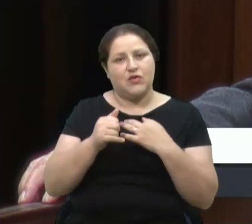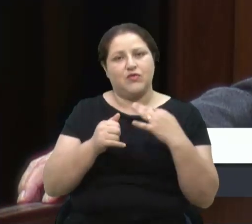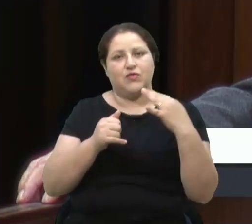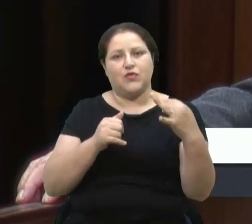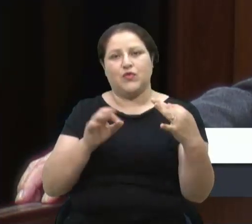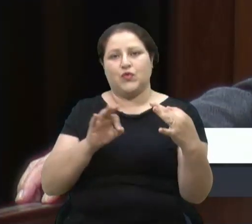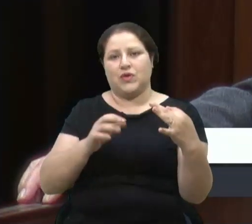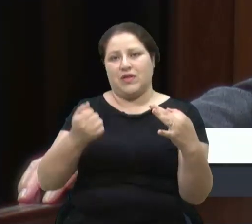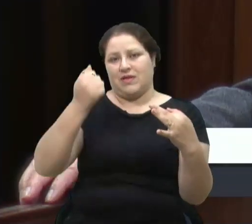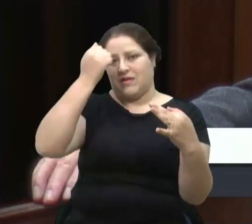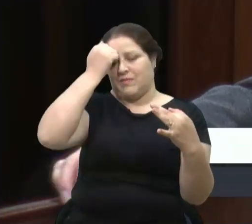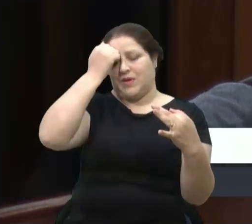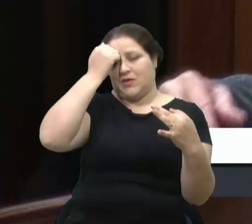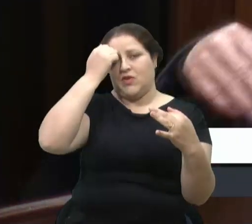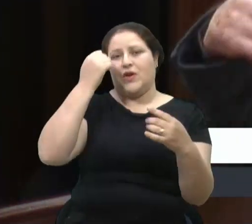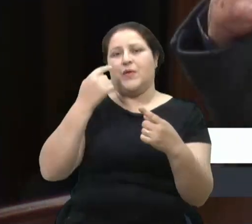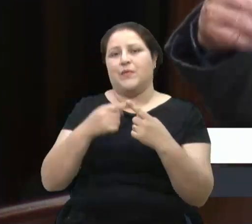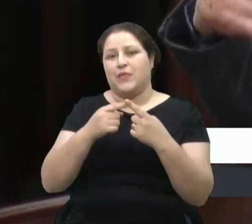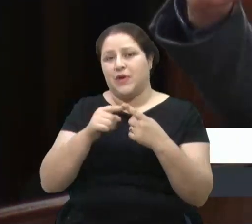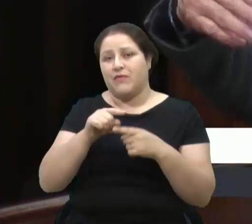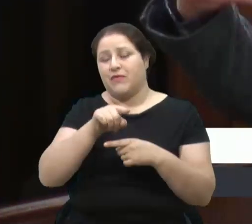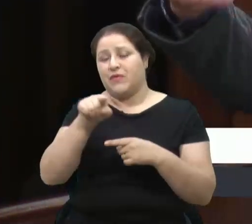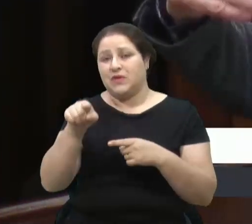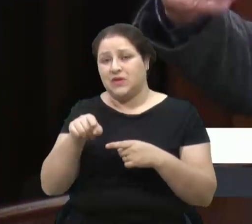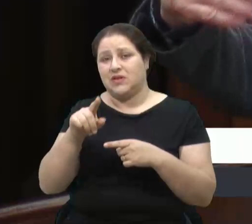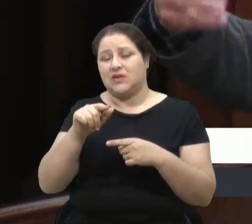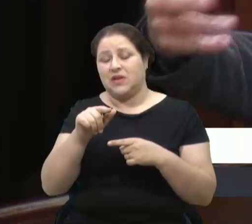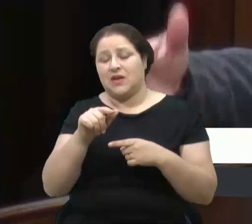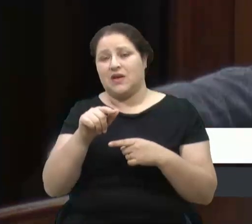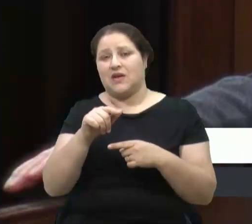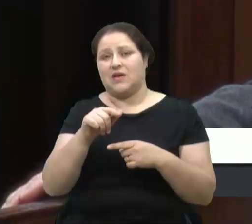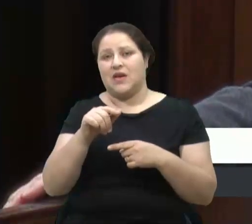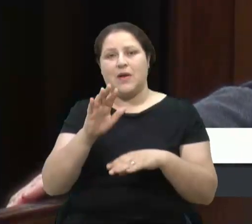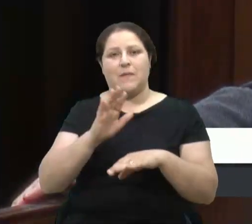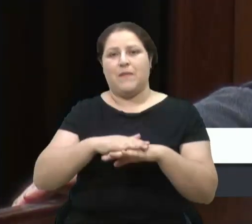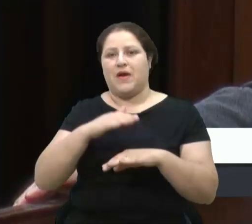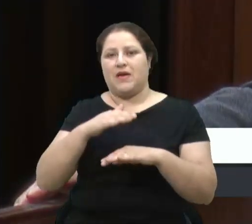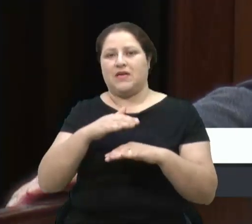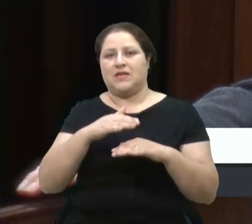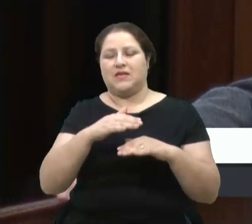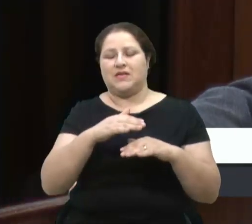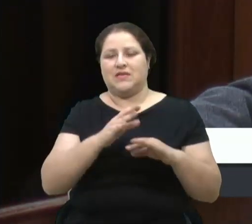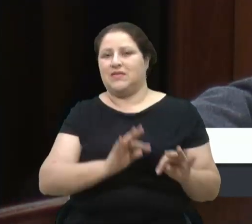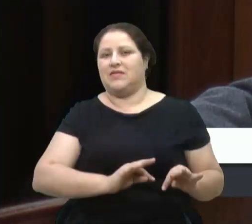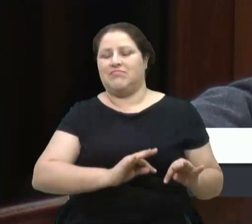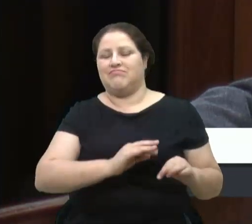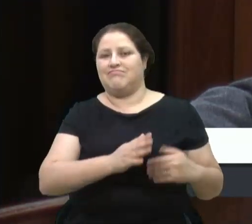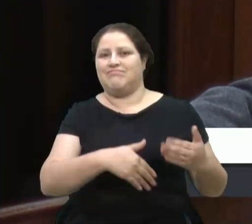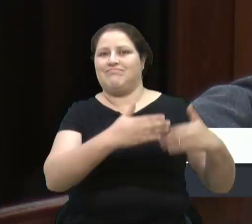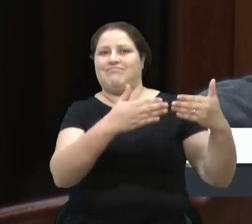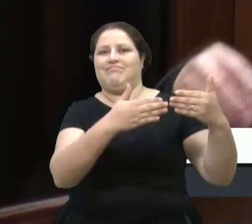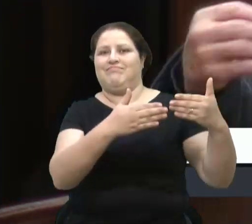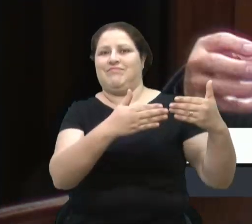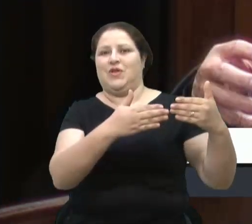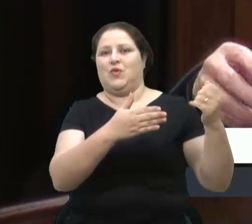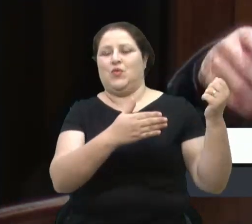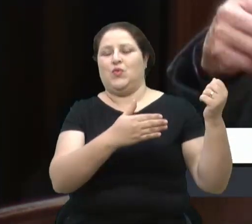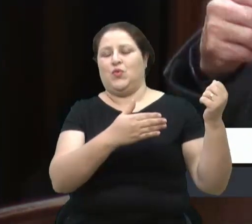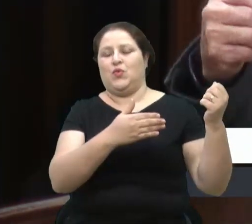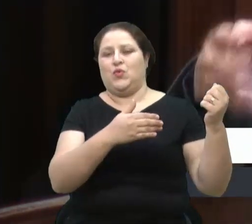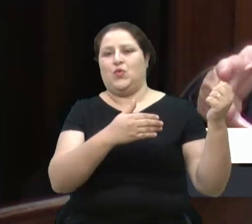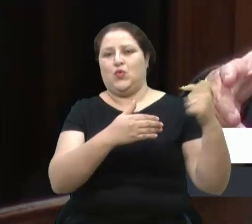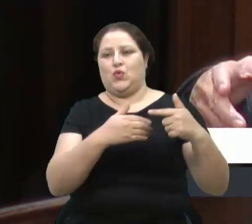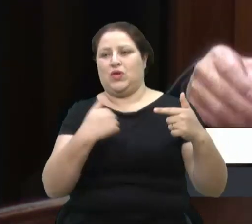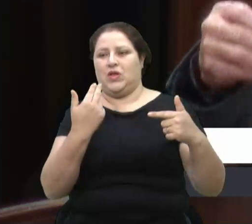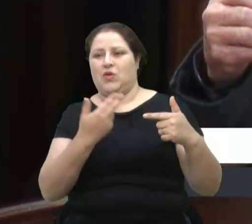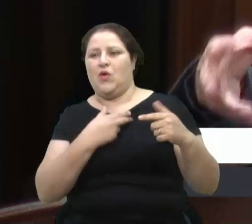porque vocês estão muitos anos na nossa frente em termos de inteligência de